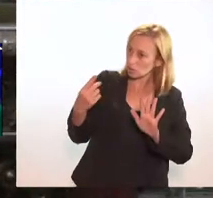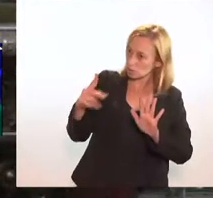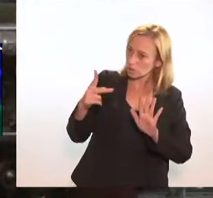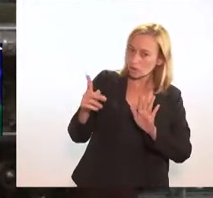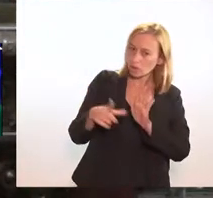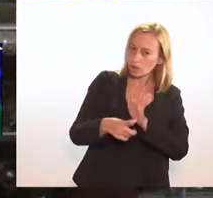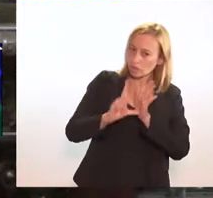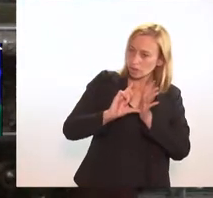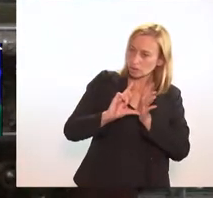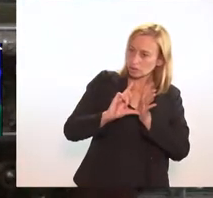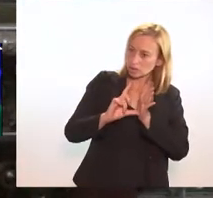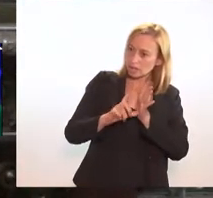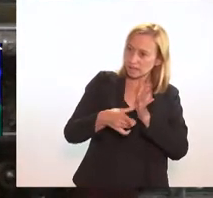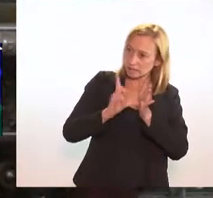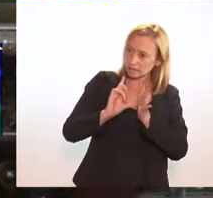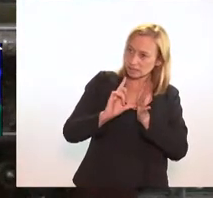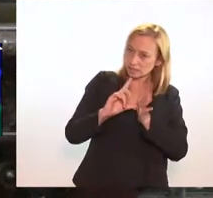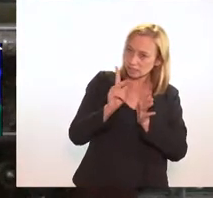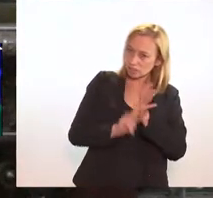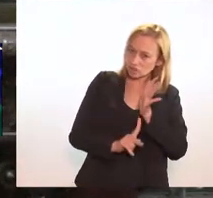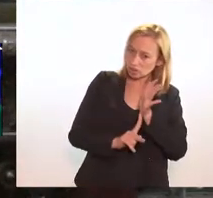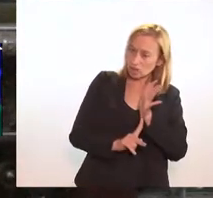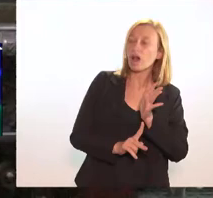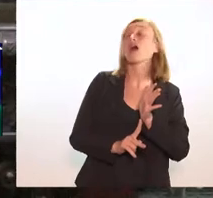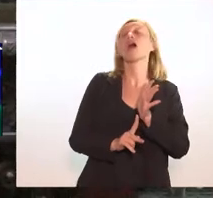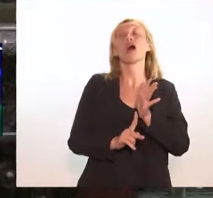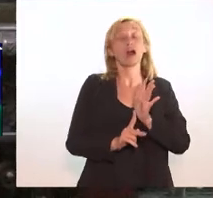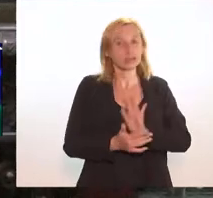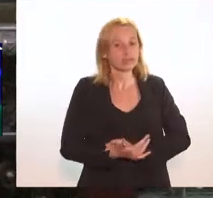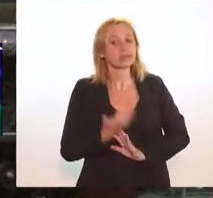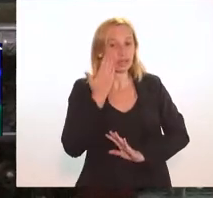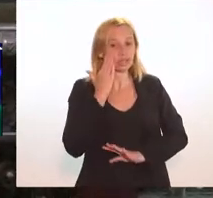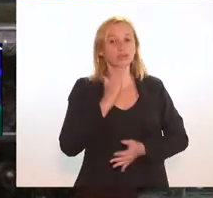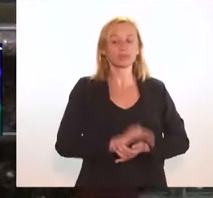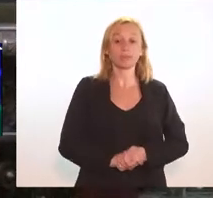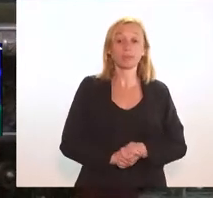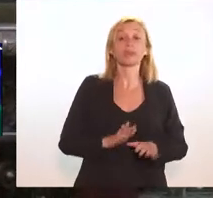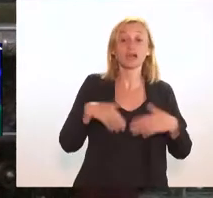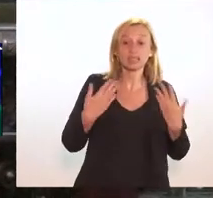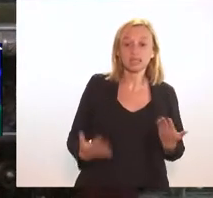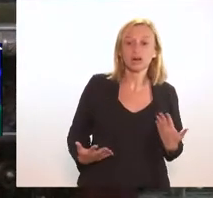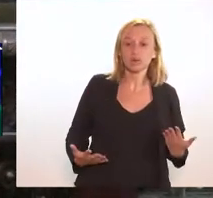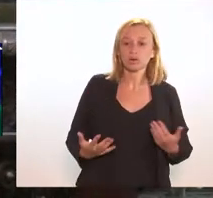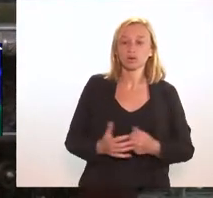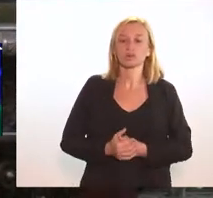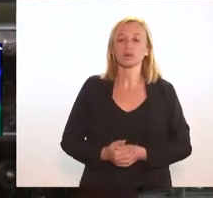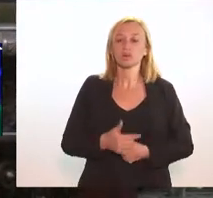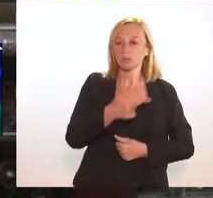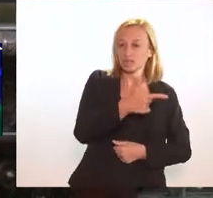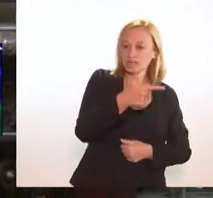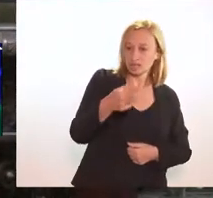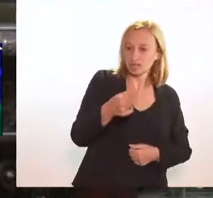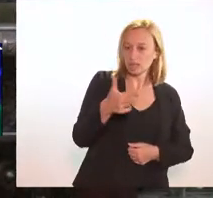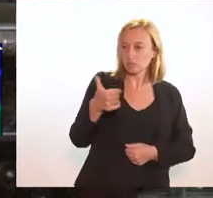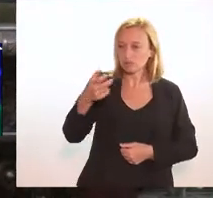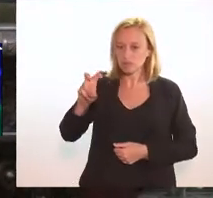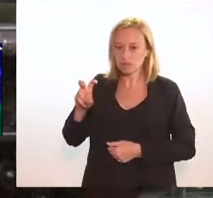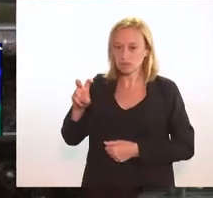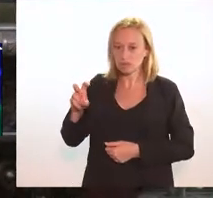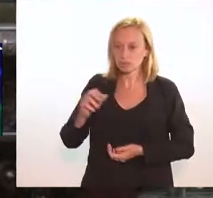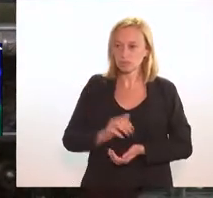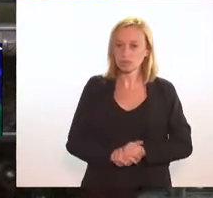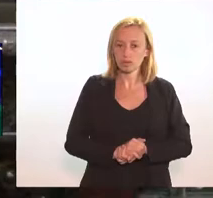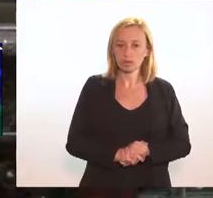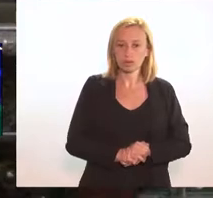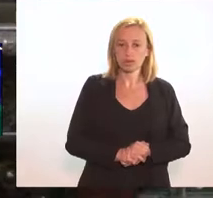dizendo que o seu é anterior. Sim, pois não. Então, é um 17, outro 25. Não, 25 de março. É nosso